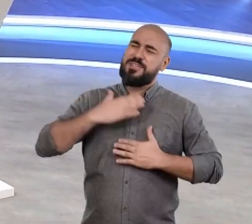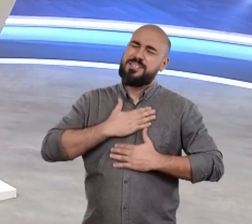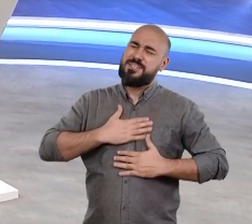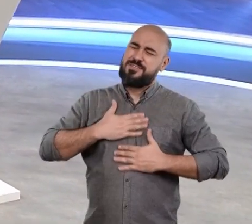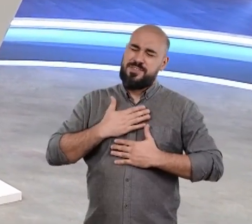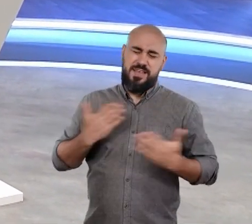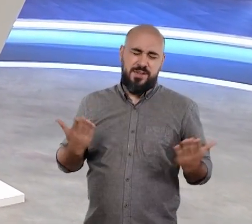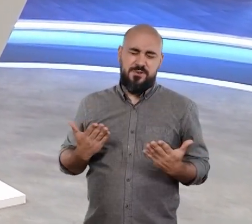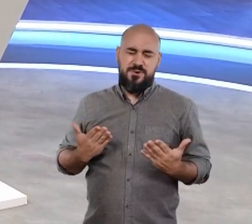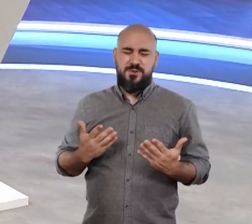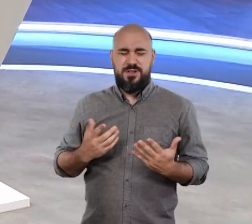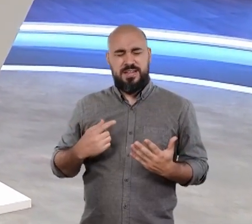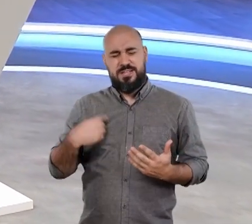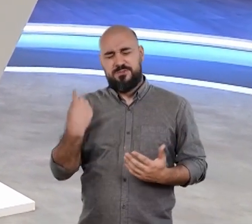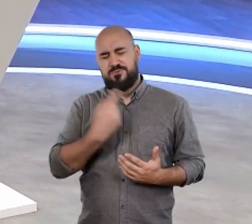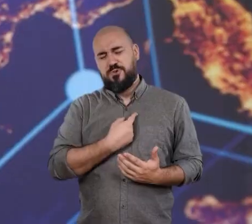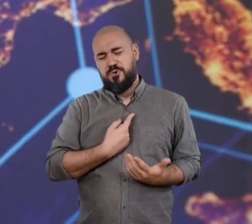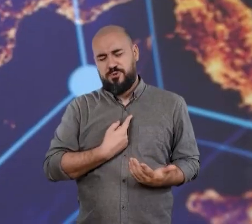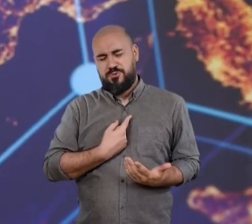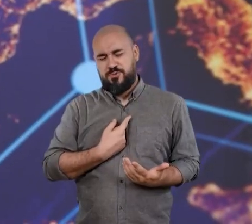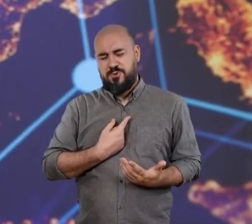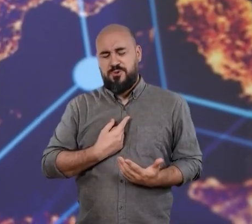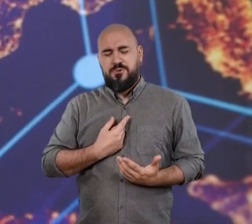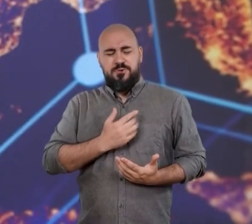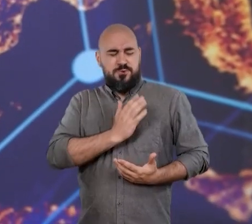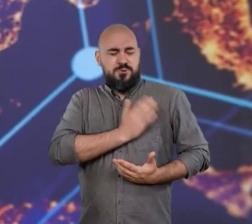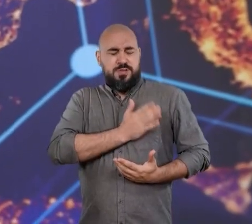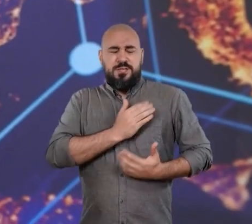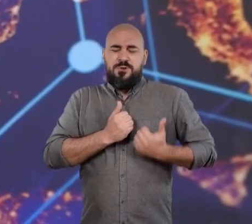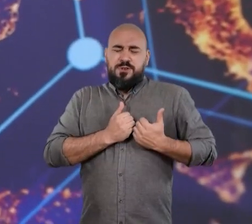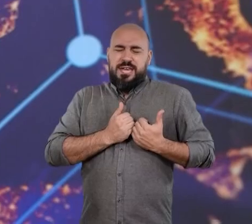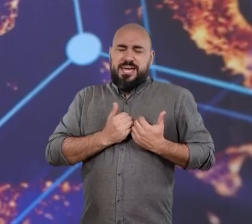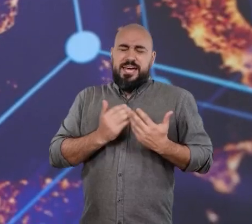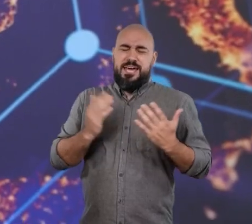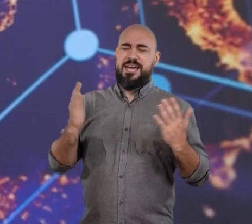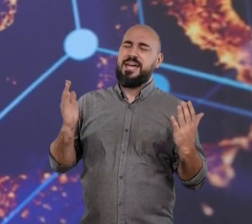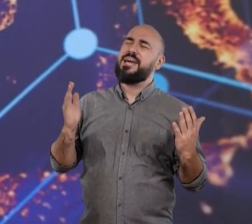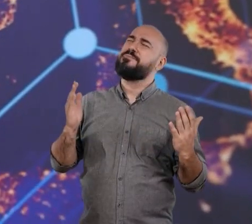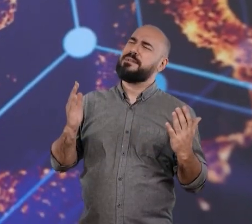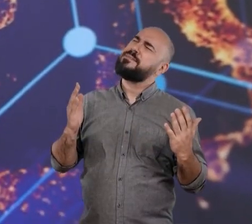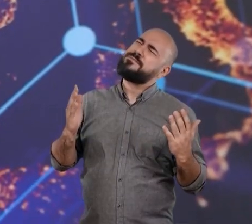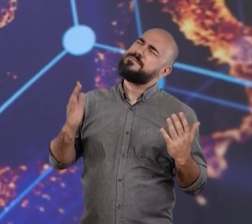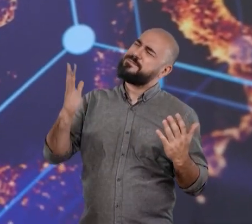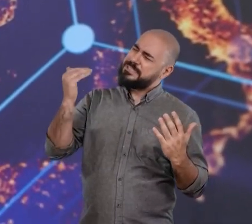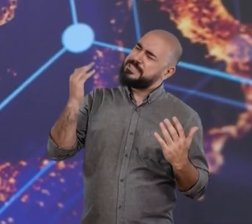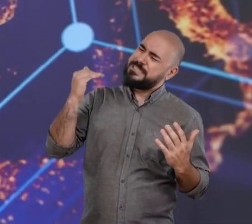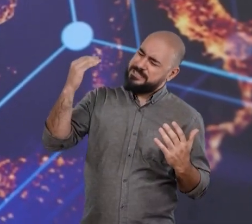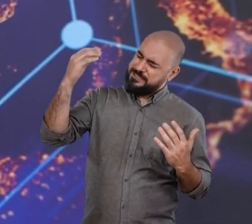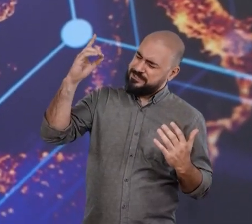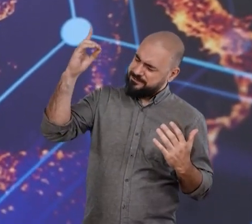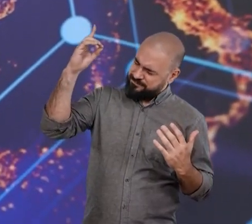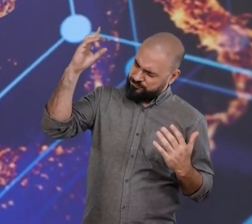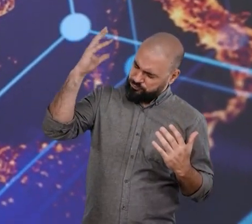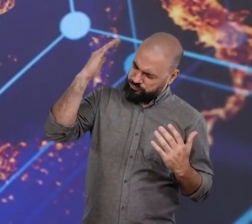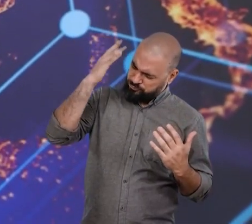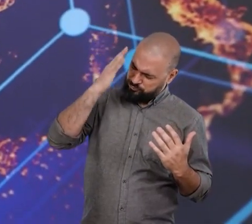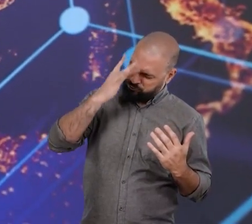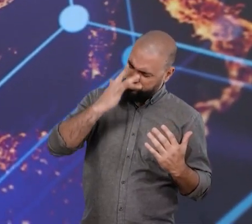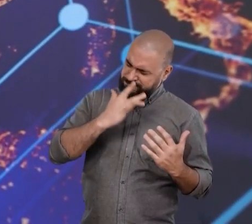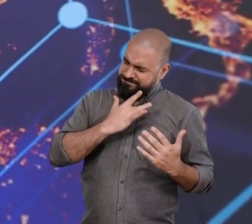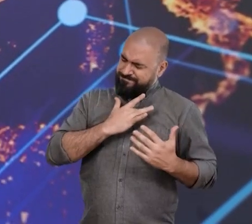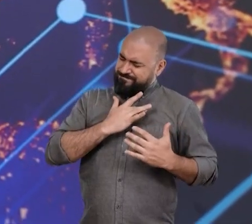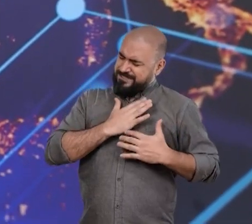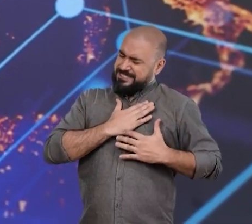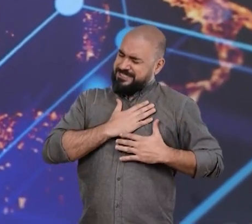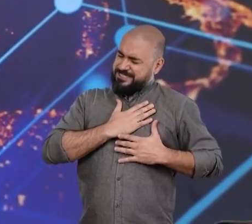nesse momento os nossos olhos se fecham, mas os nossos corações se abrem, para que o Senhor toque em nossa vida, nos leve